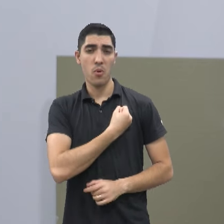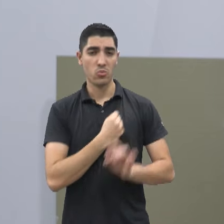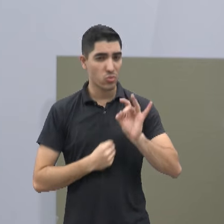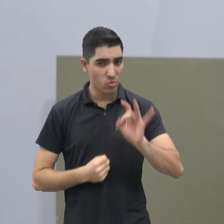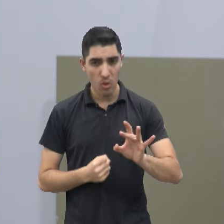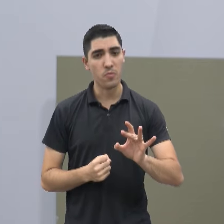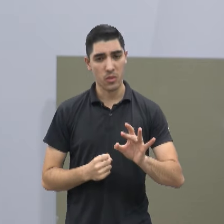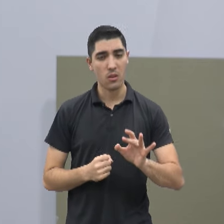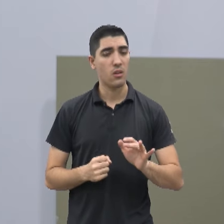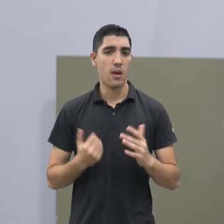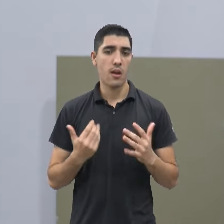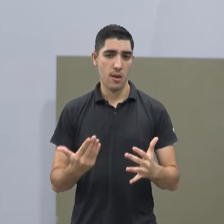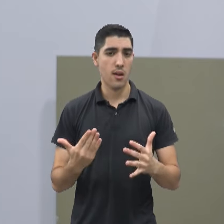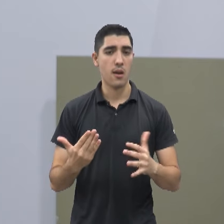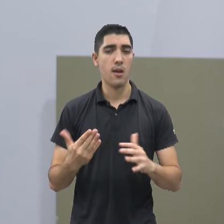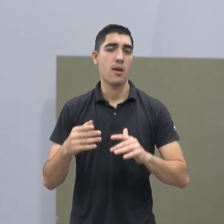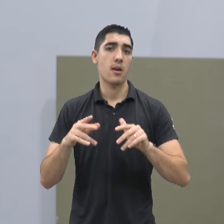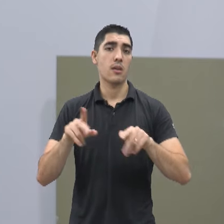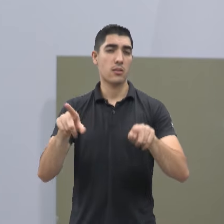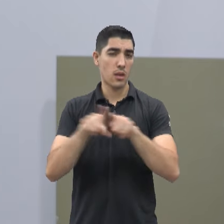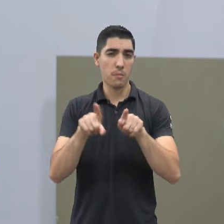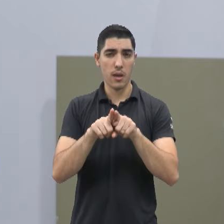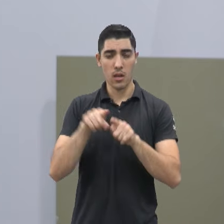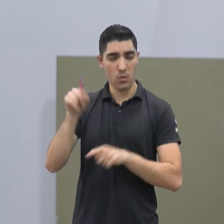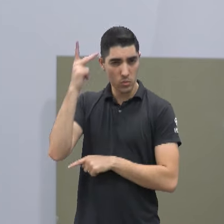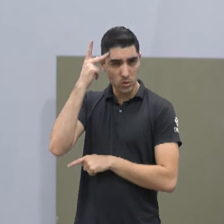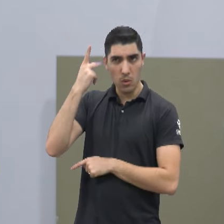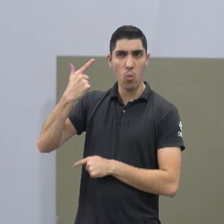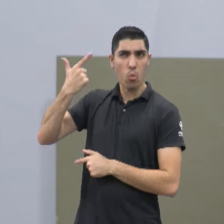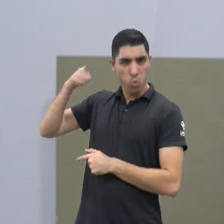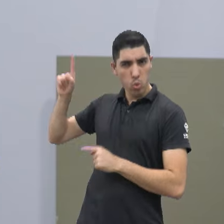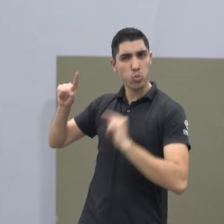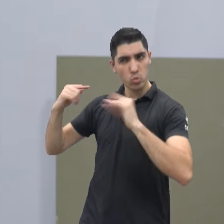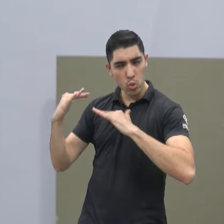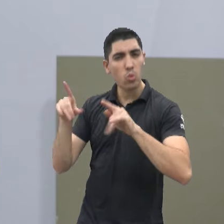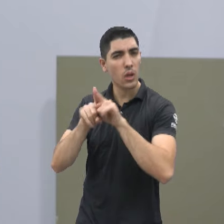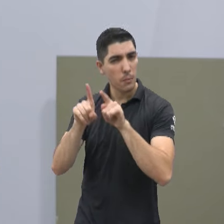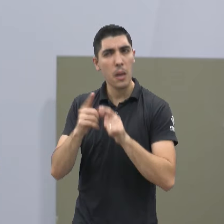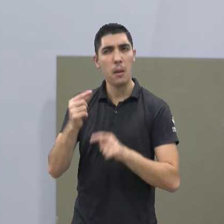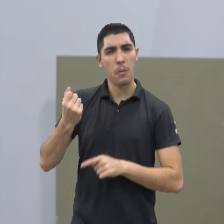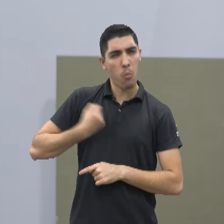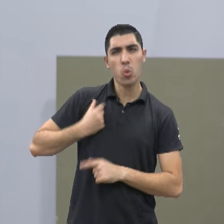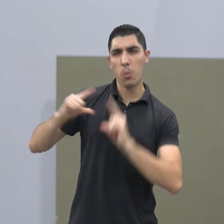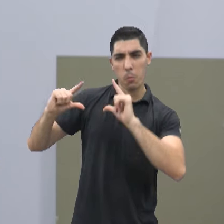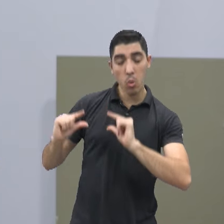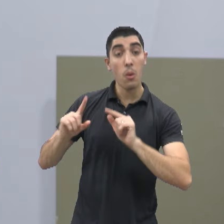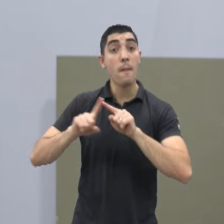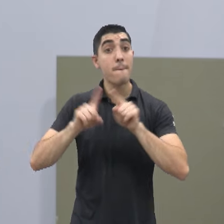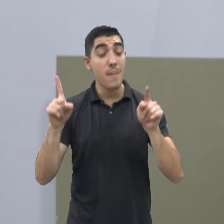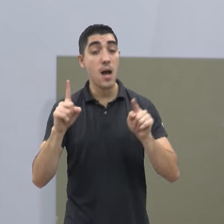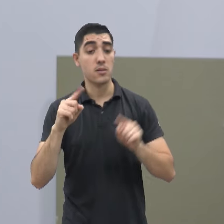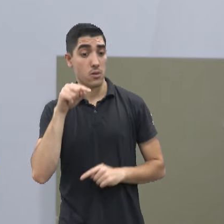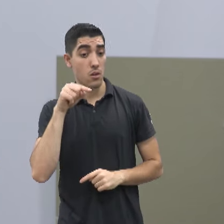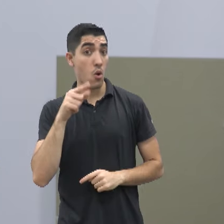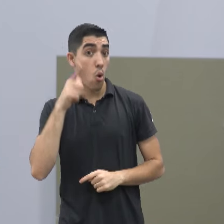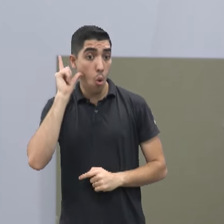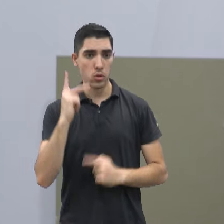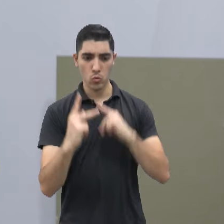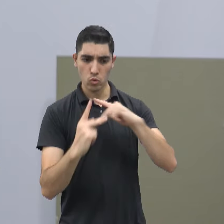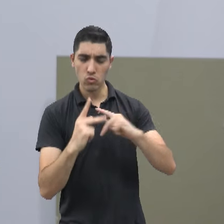relativamente baixo. E 58 pontos em São Paulo. Então, realmente, a gente conseguiu tirar os caras da zona de conforto, conseguiu ter uma defesa muito